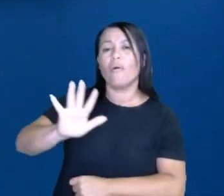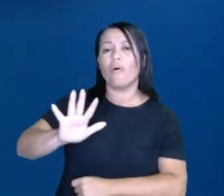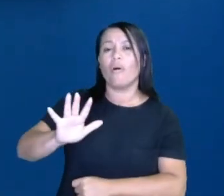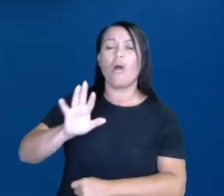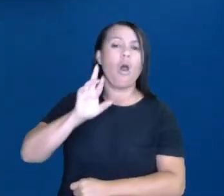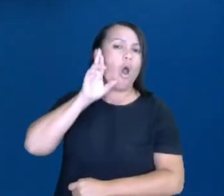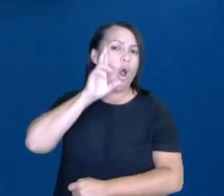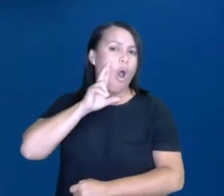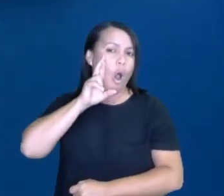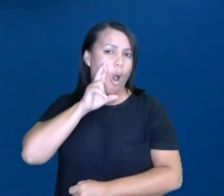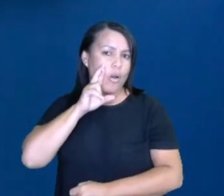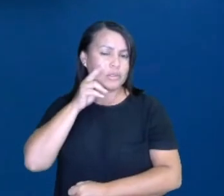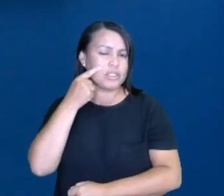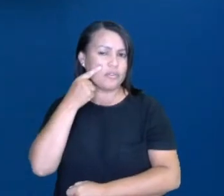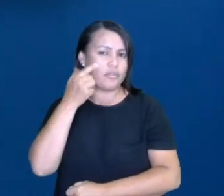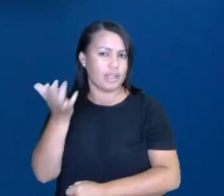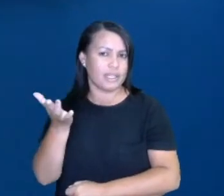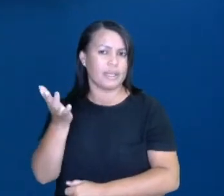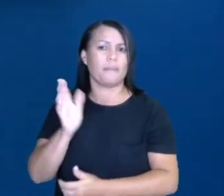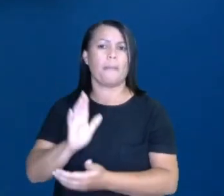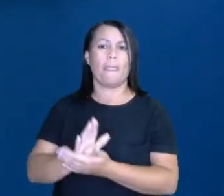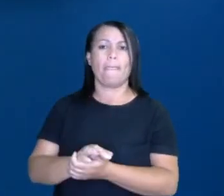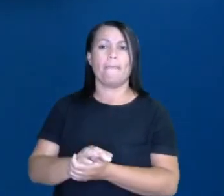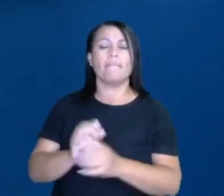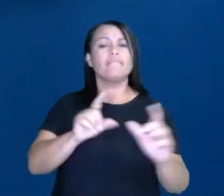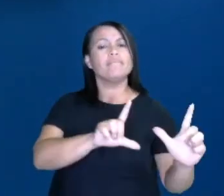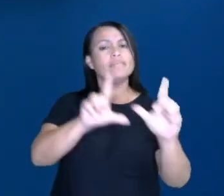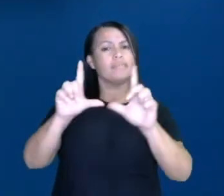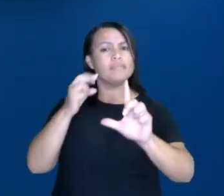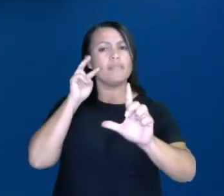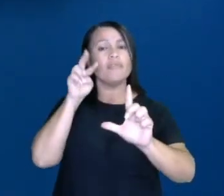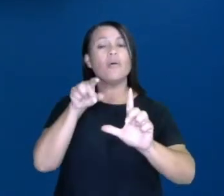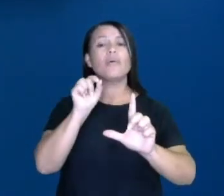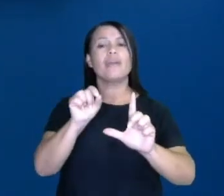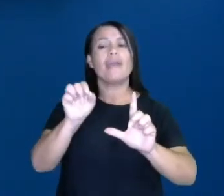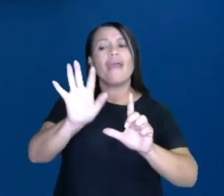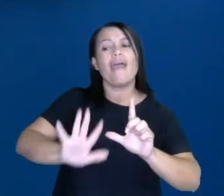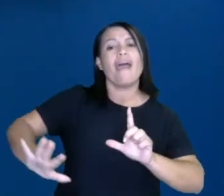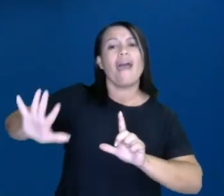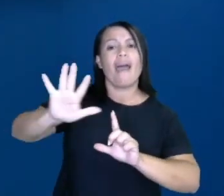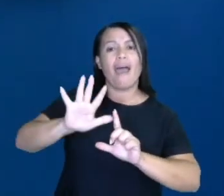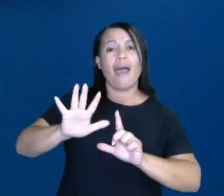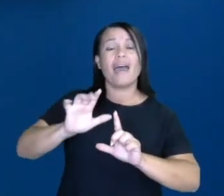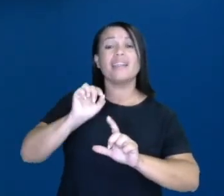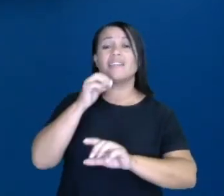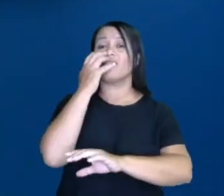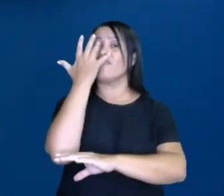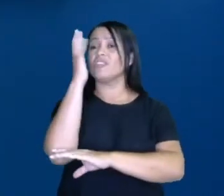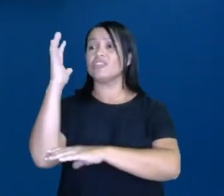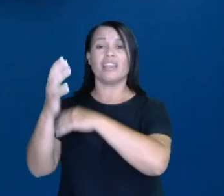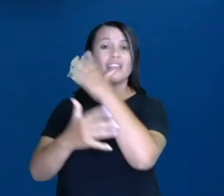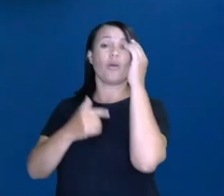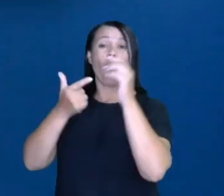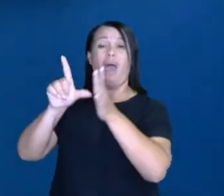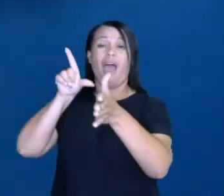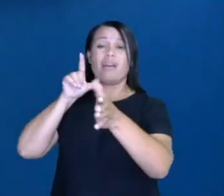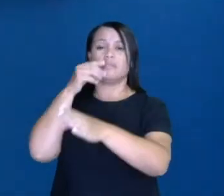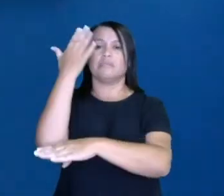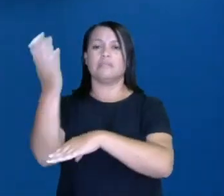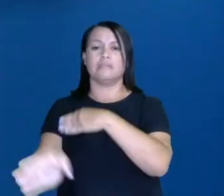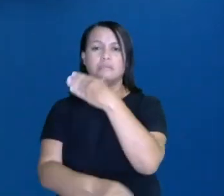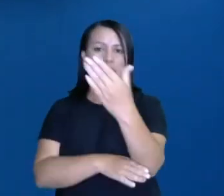ou rosa, como vocês estão vendo aí na frente da tela de vocês, é a área de vegetação devastada pela ação do